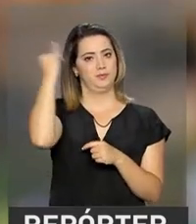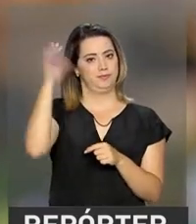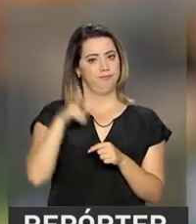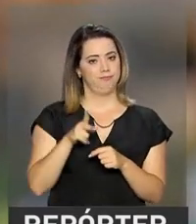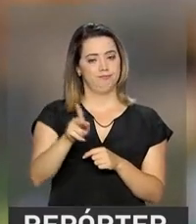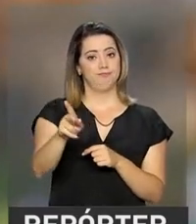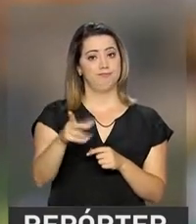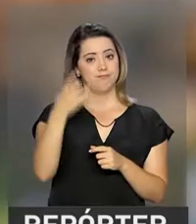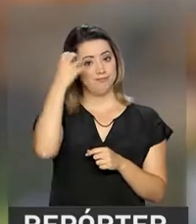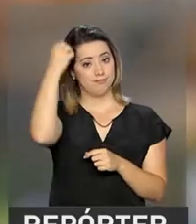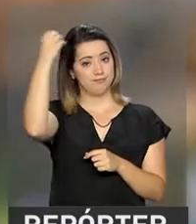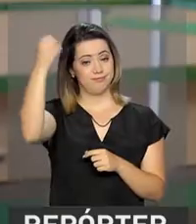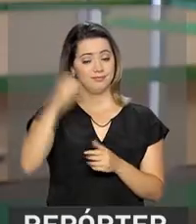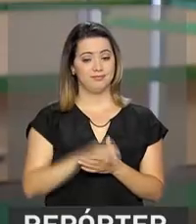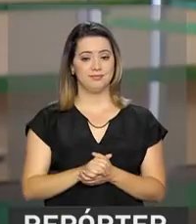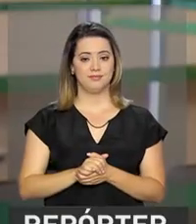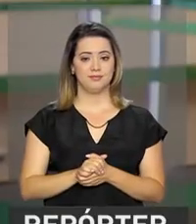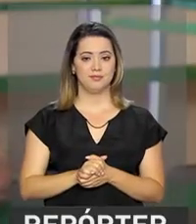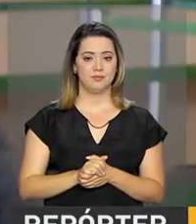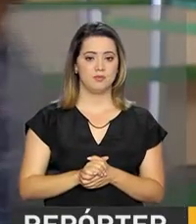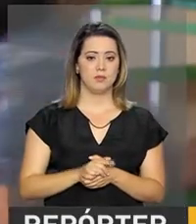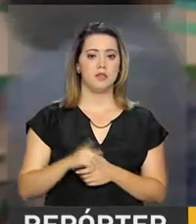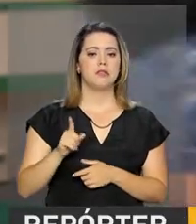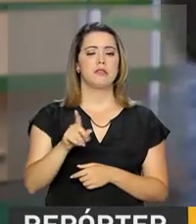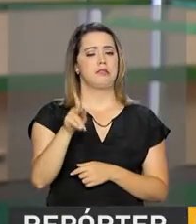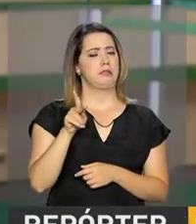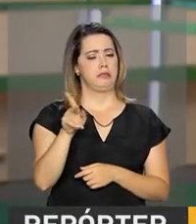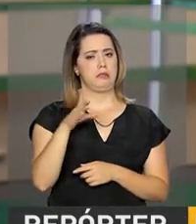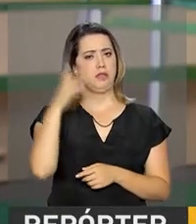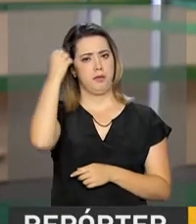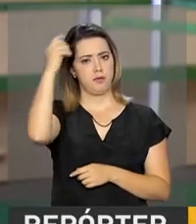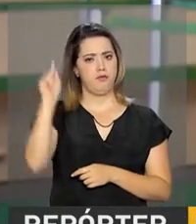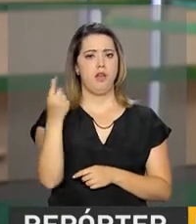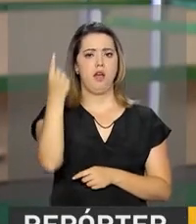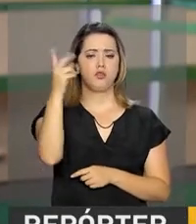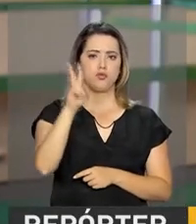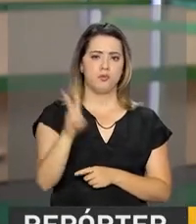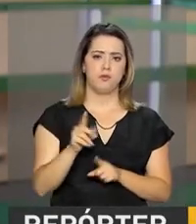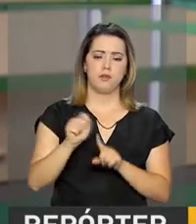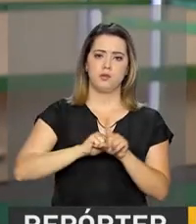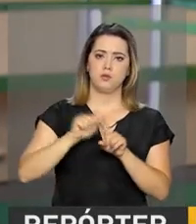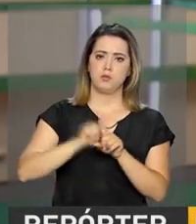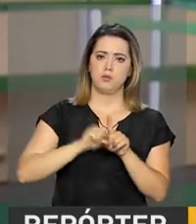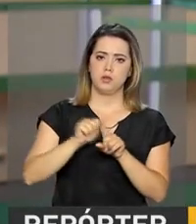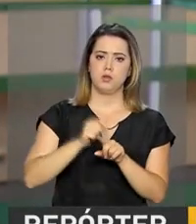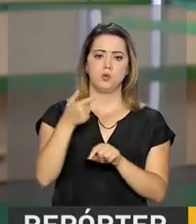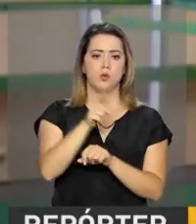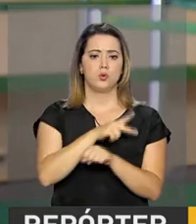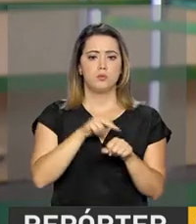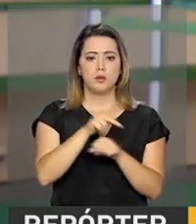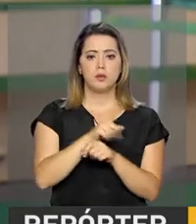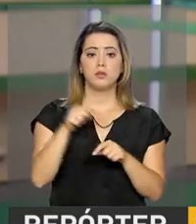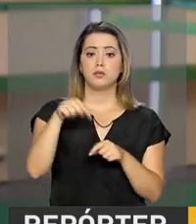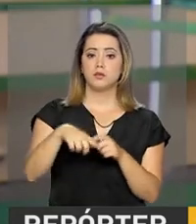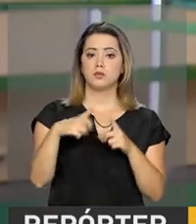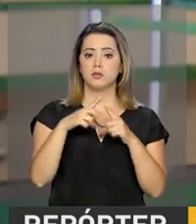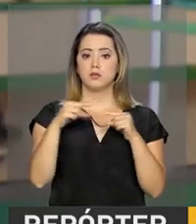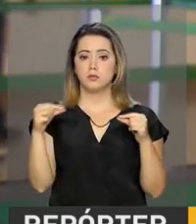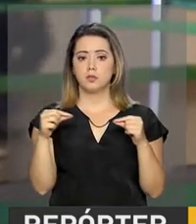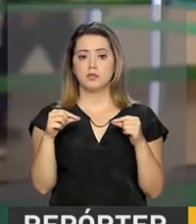sempre um lugar diferente havia pelo menos uma vez por mês não foi pra fora do país aqui mesmo tempo família em brasília